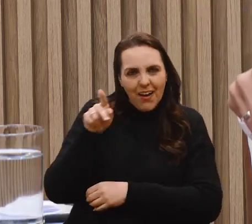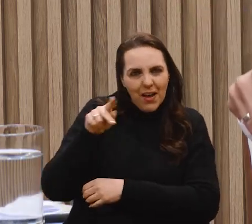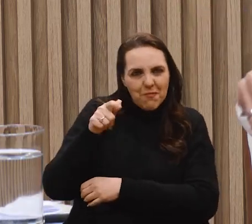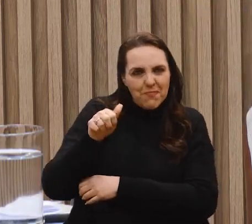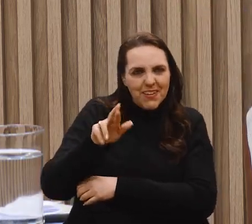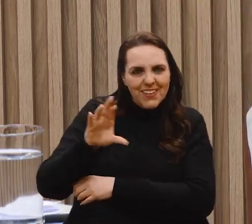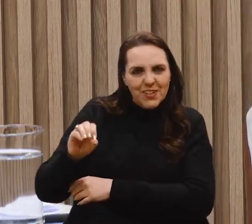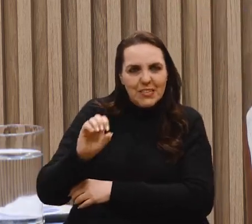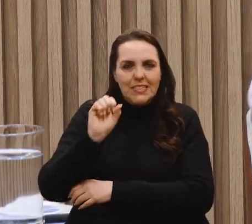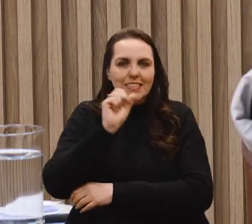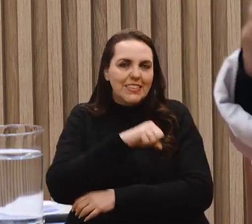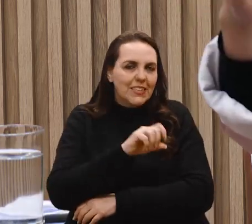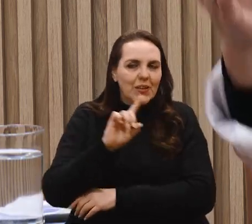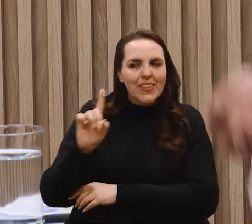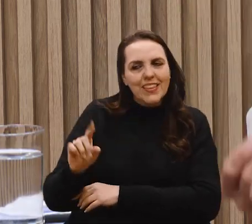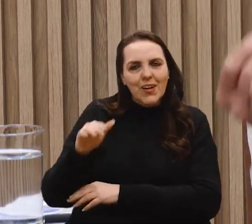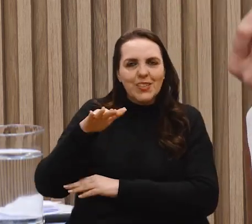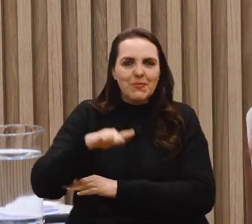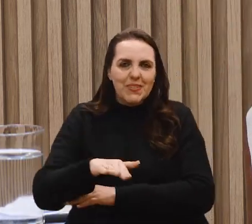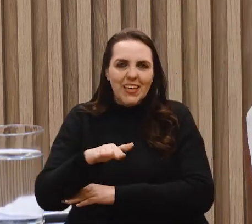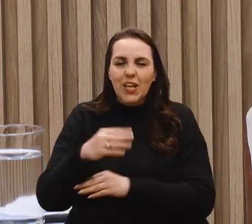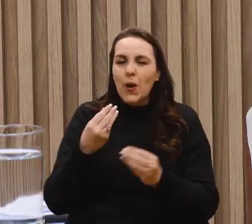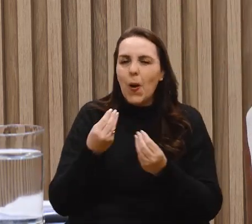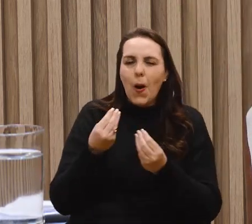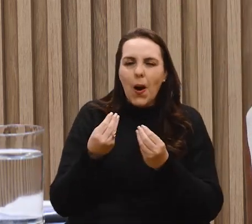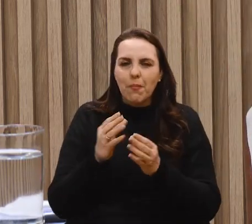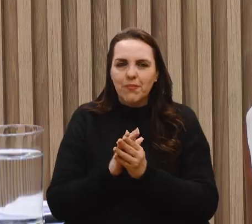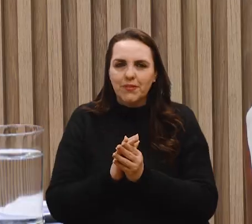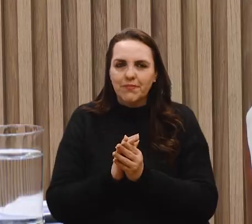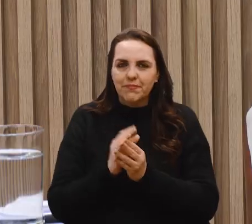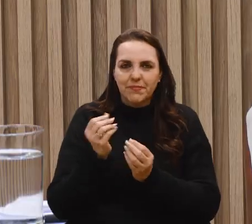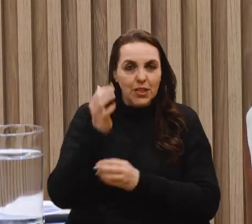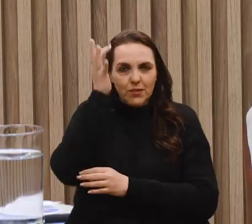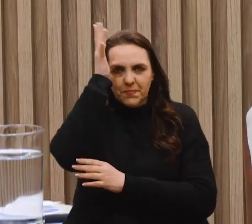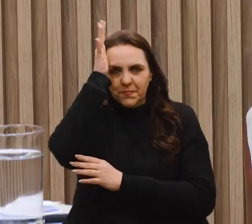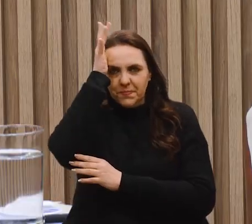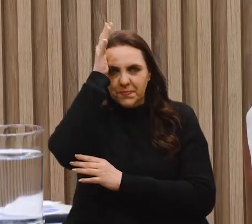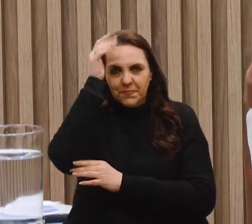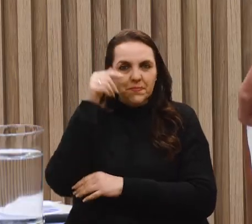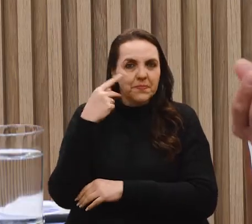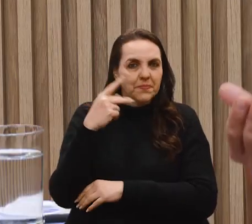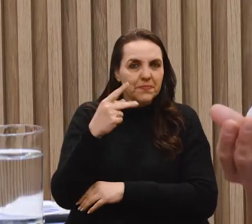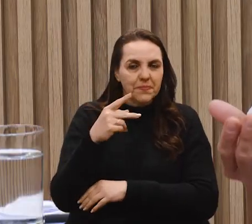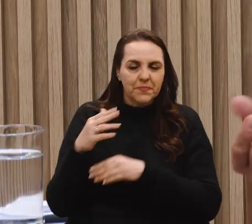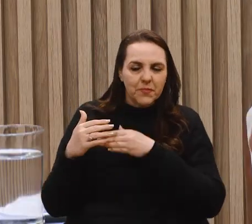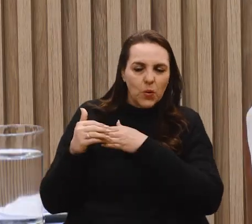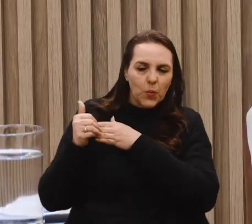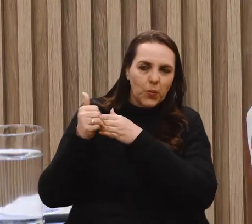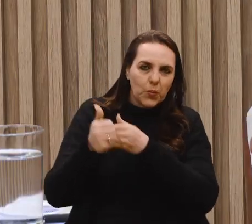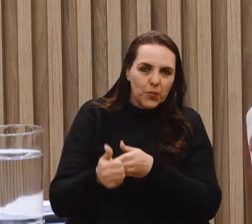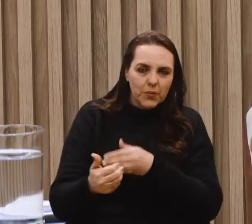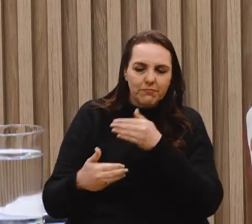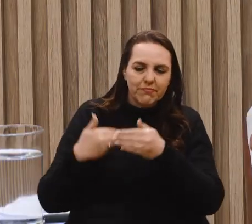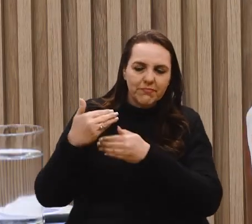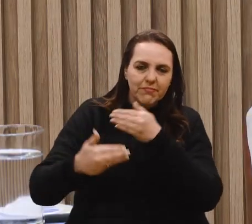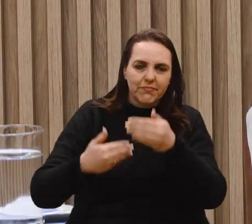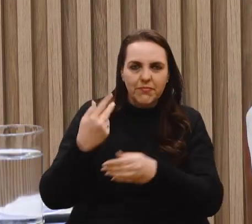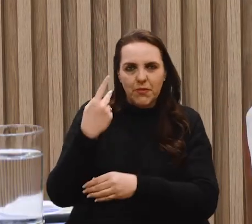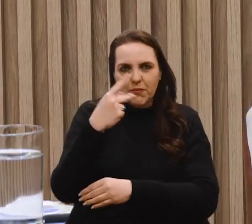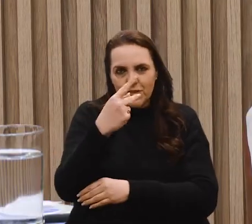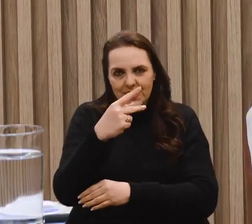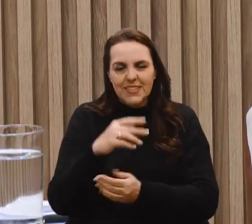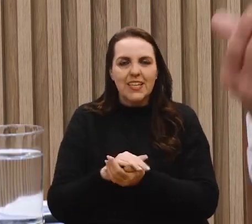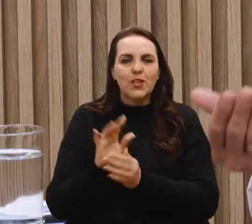ou sim, desde pequena. Como que a superdotação está sendo conduzida por ti, por sua